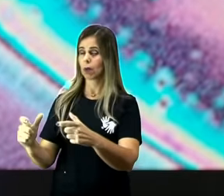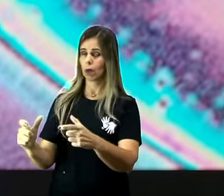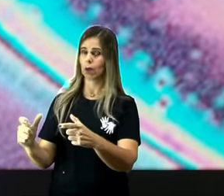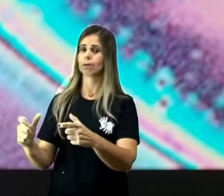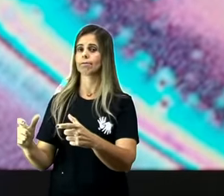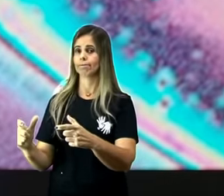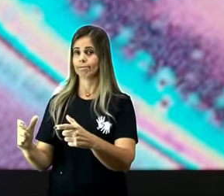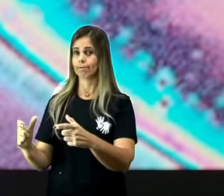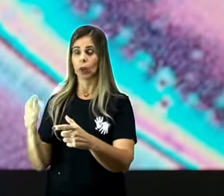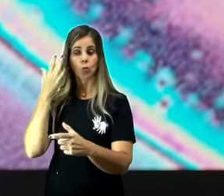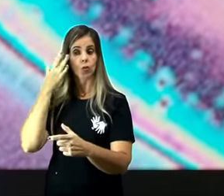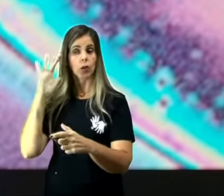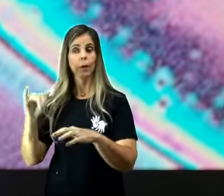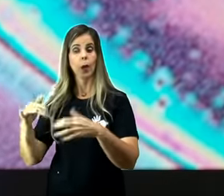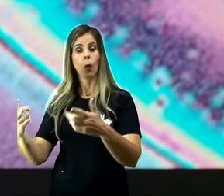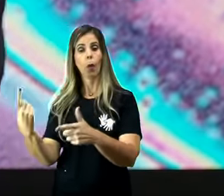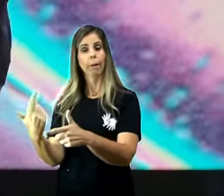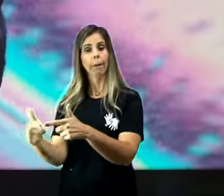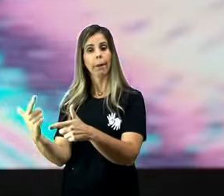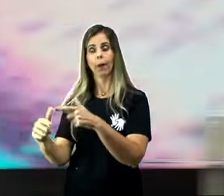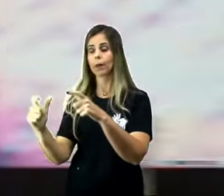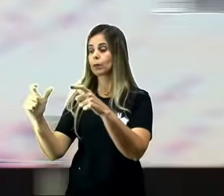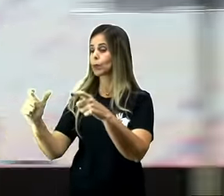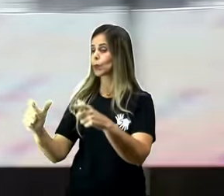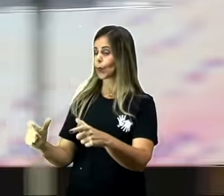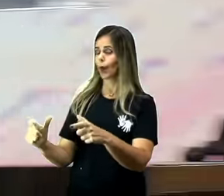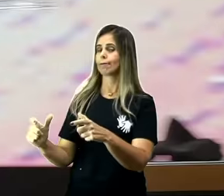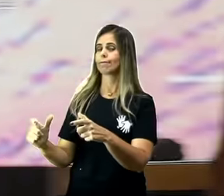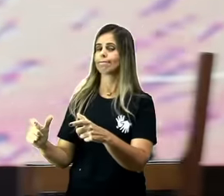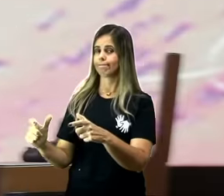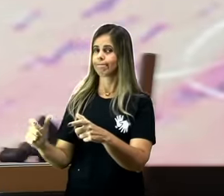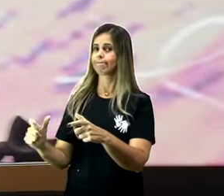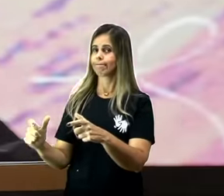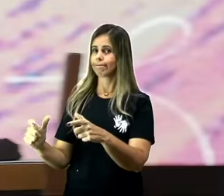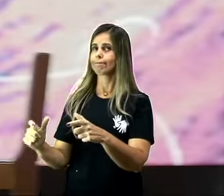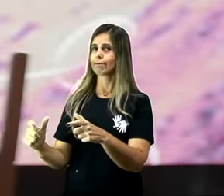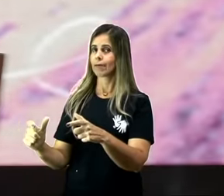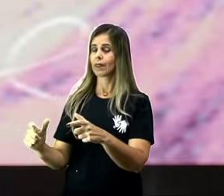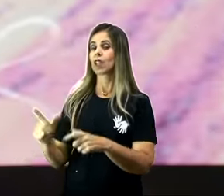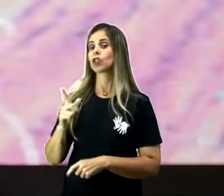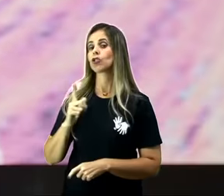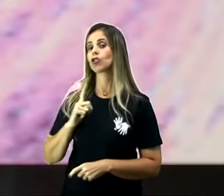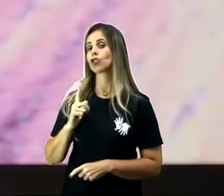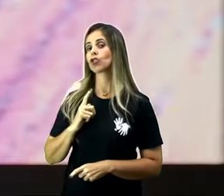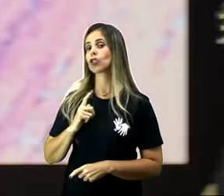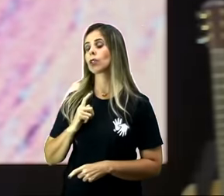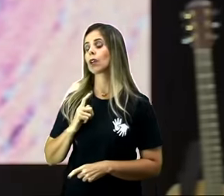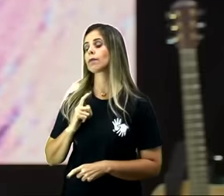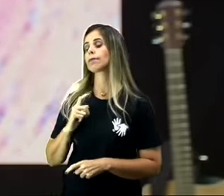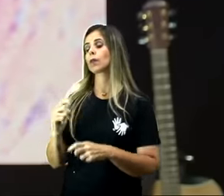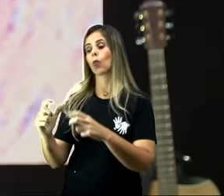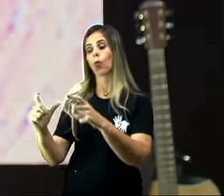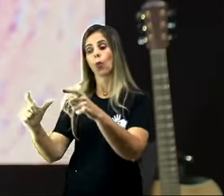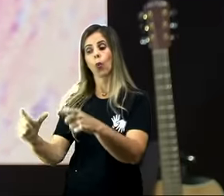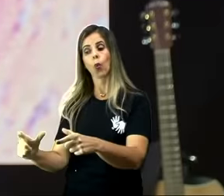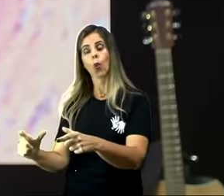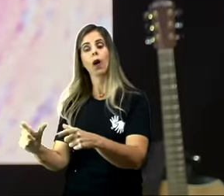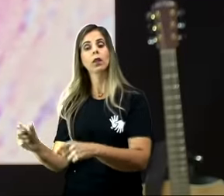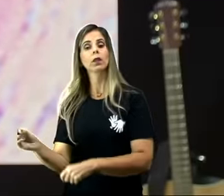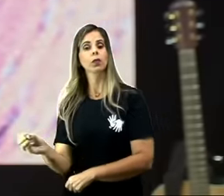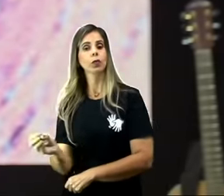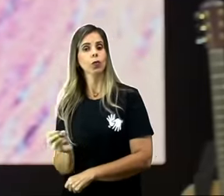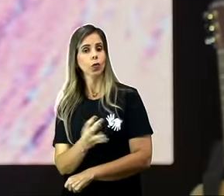tinham experimentado. Então perceba que do outro lado tinha algo. Fala algo. Deus nunca vai